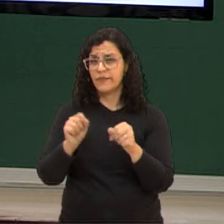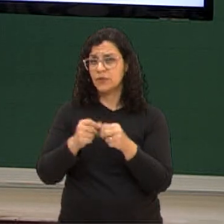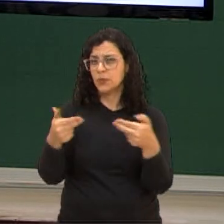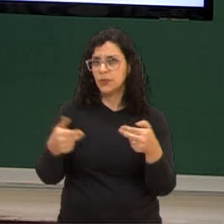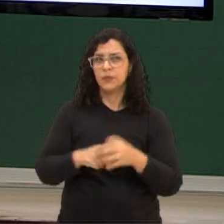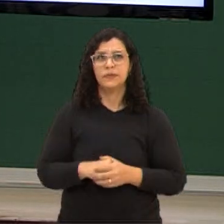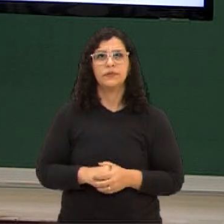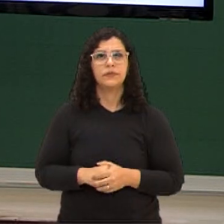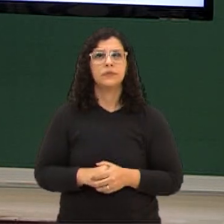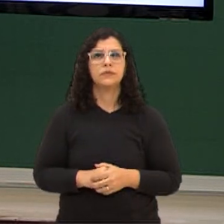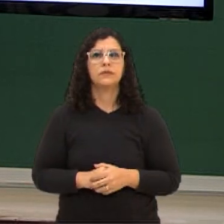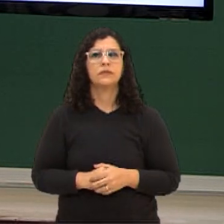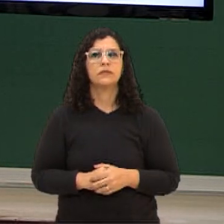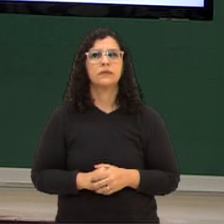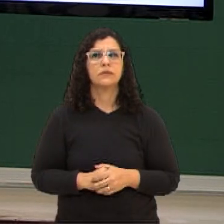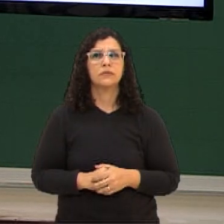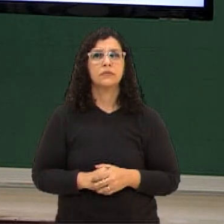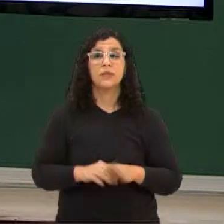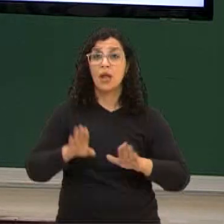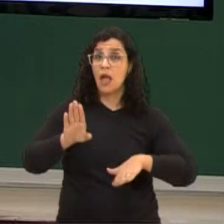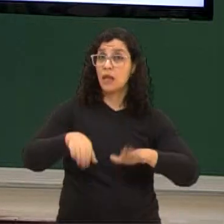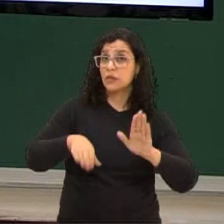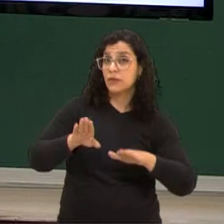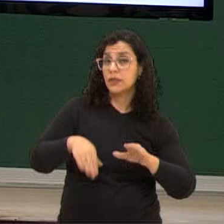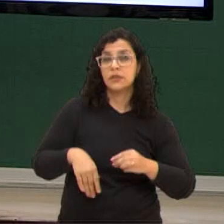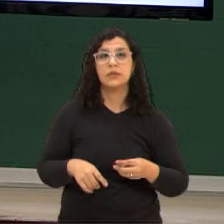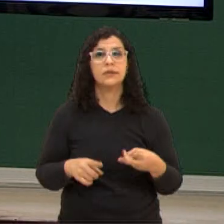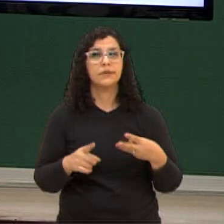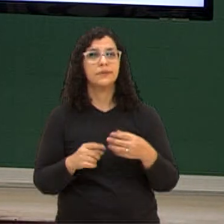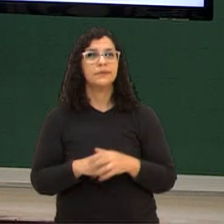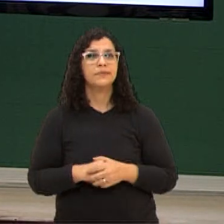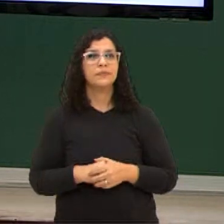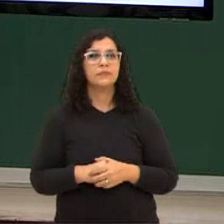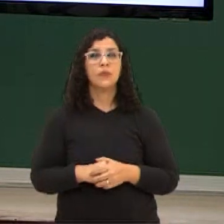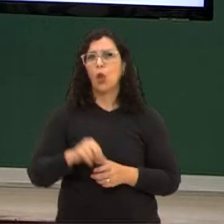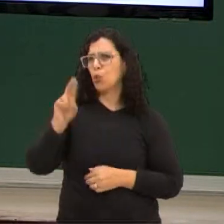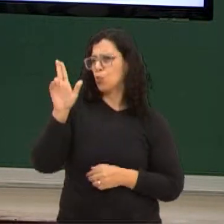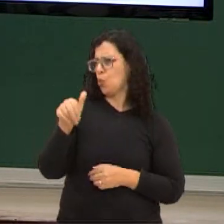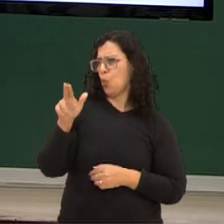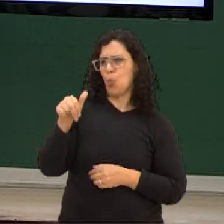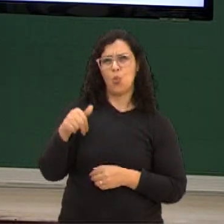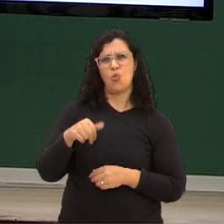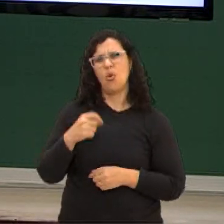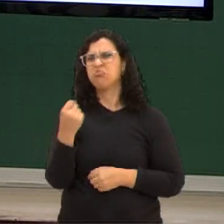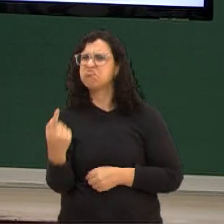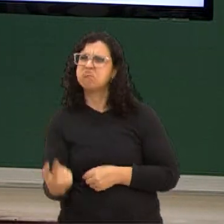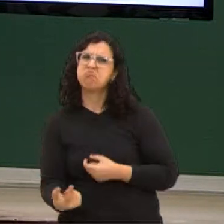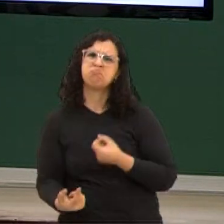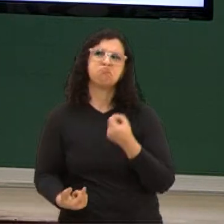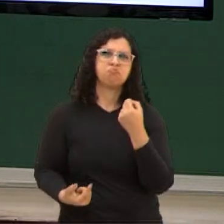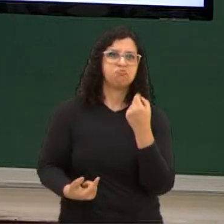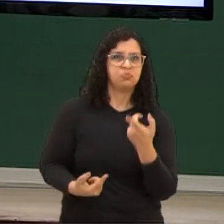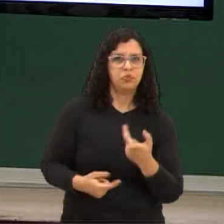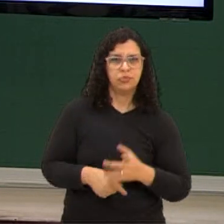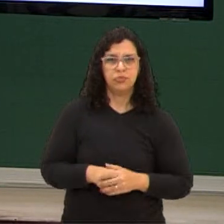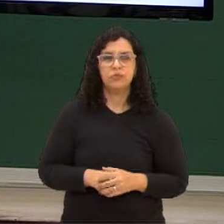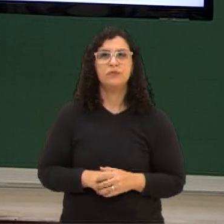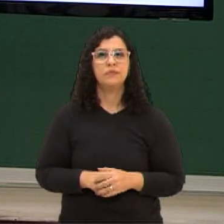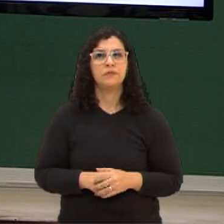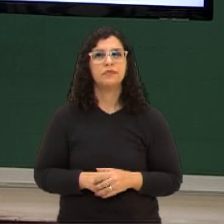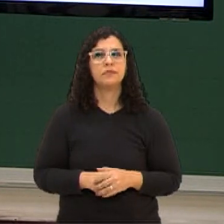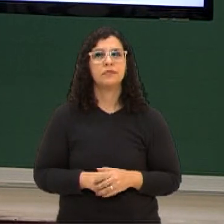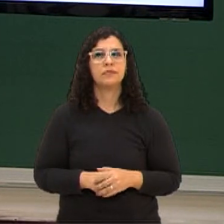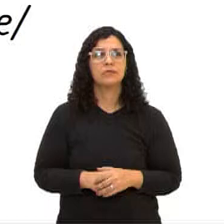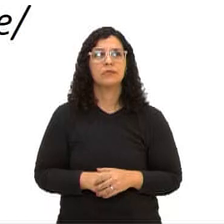algo. A vezes, às vezes, nunca ou quase nunca, então nunca ou quase